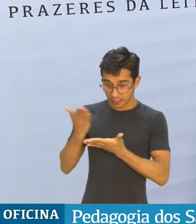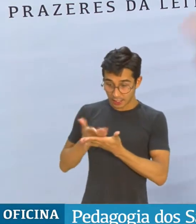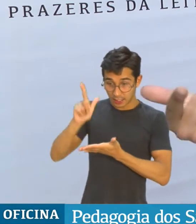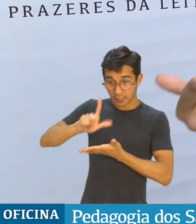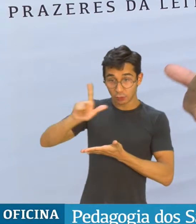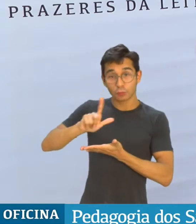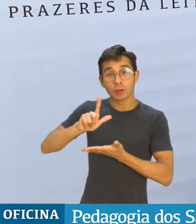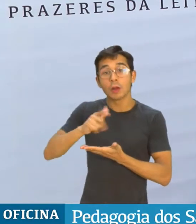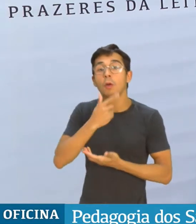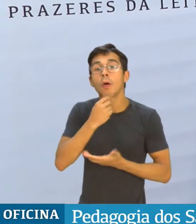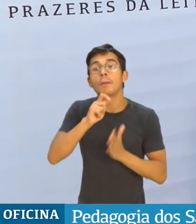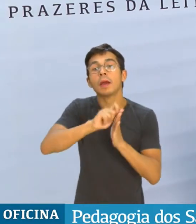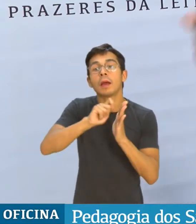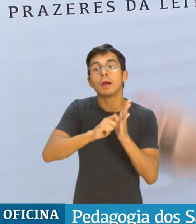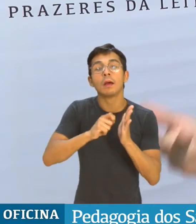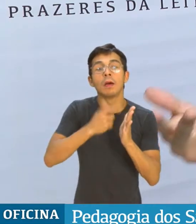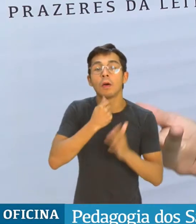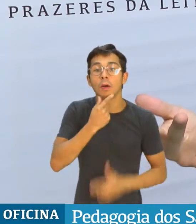homens, brancos,